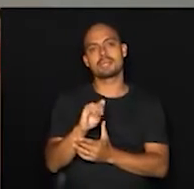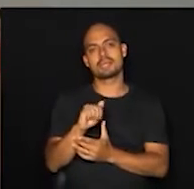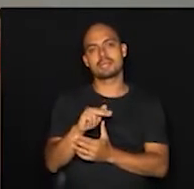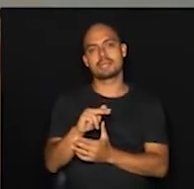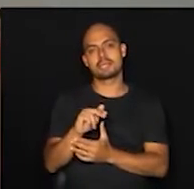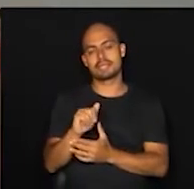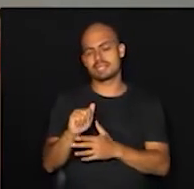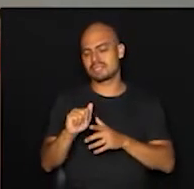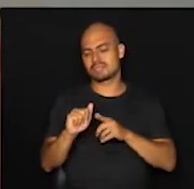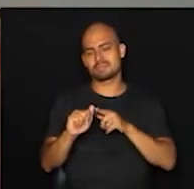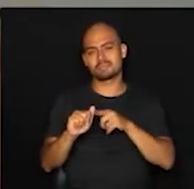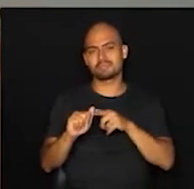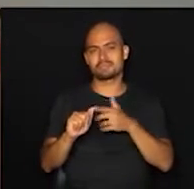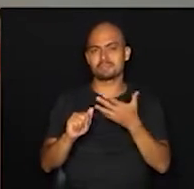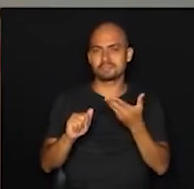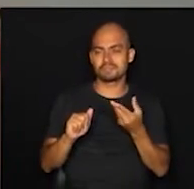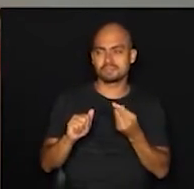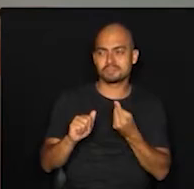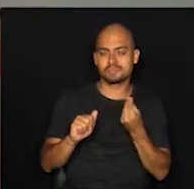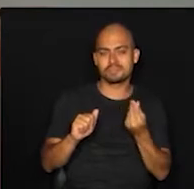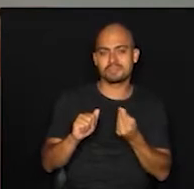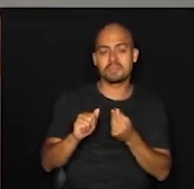ela pensava na